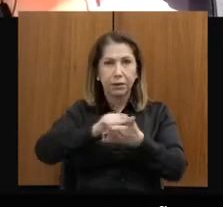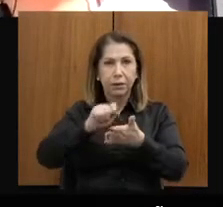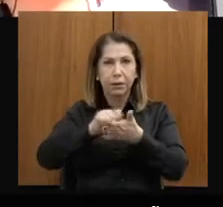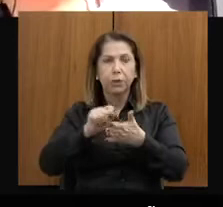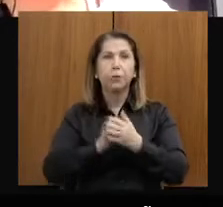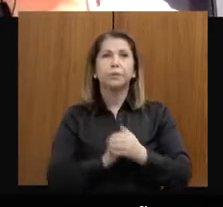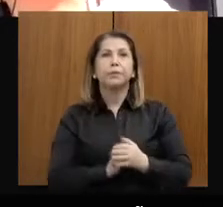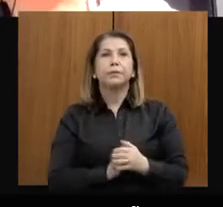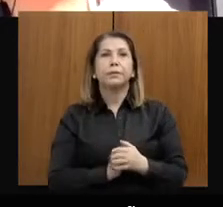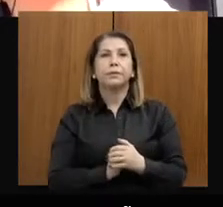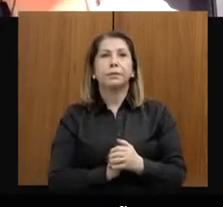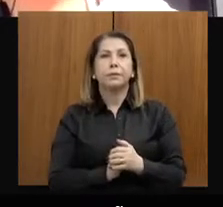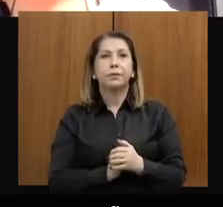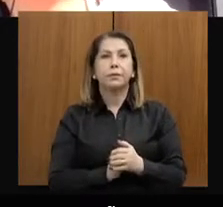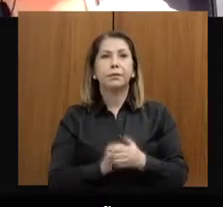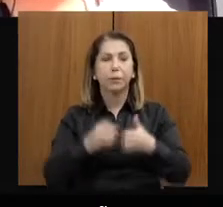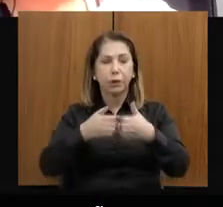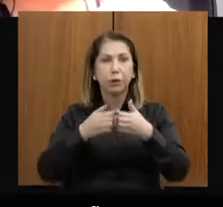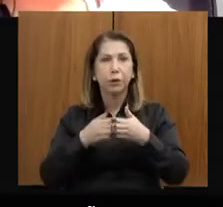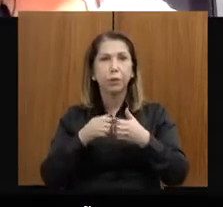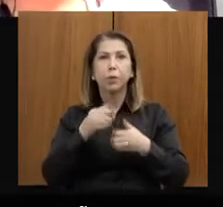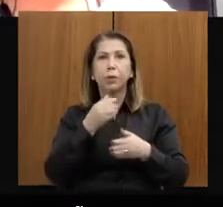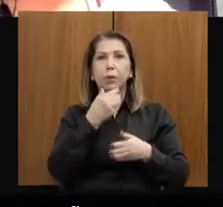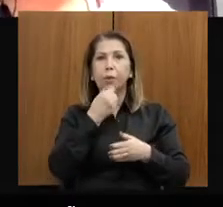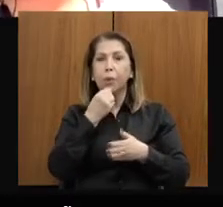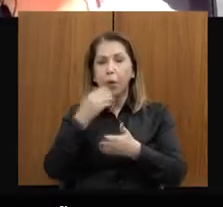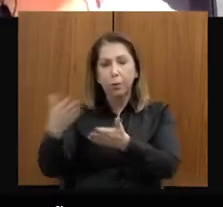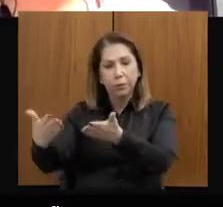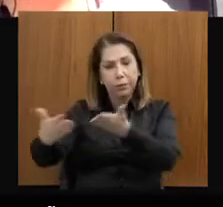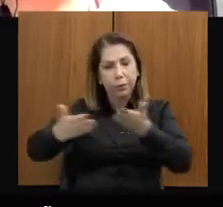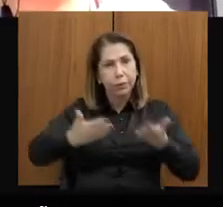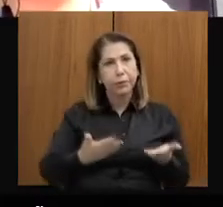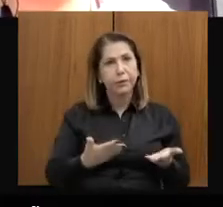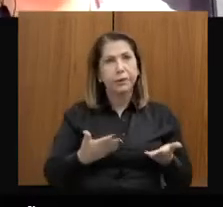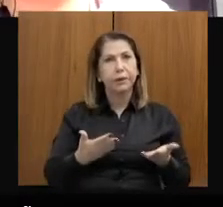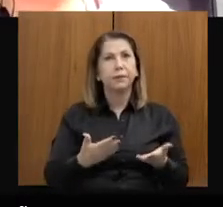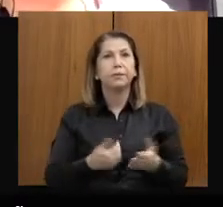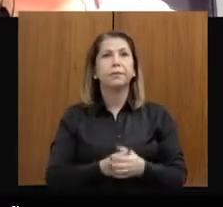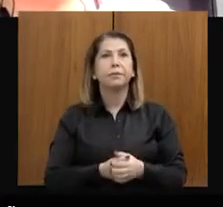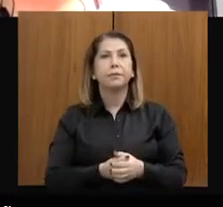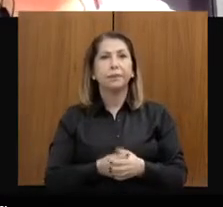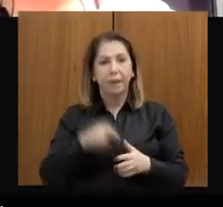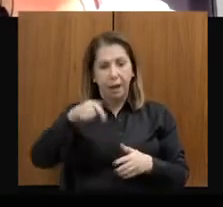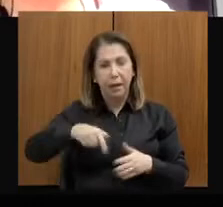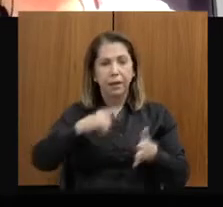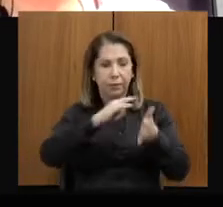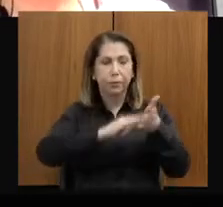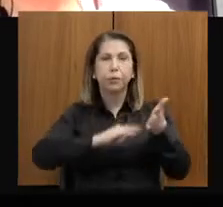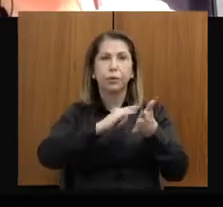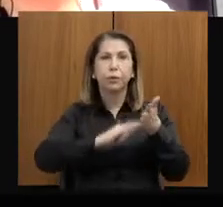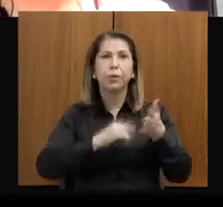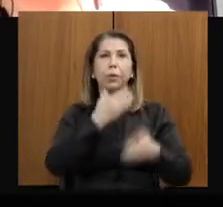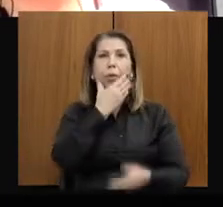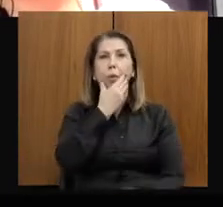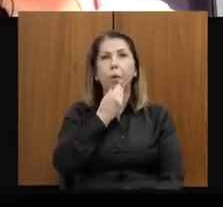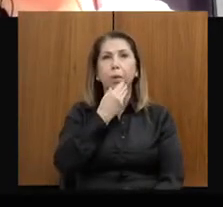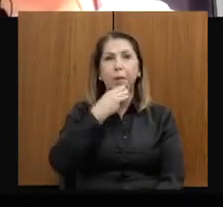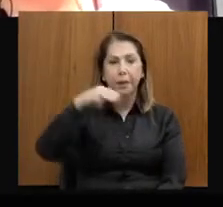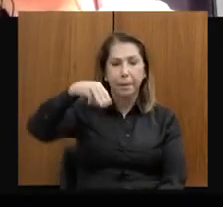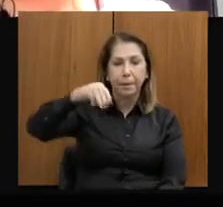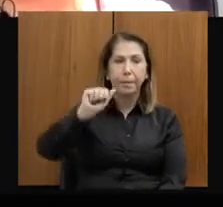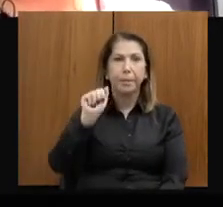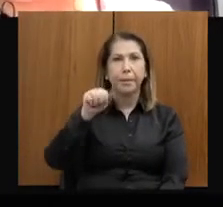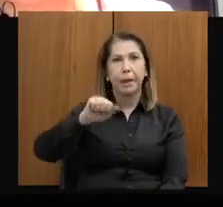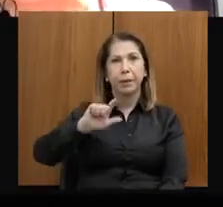pedido do nosso convidado de quem é o convido aqui para conversar conosco nesse documento que foi senhor Manuel